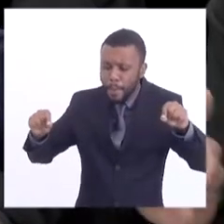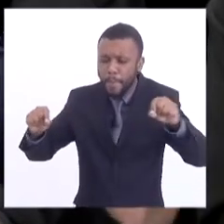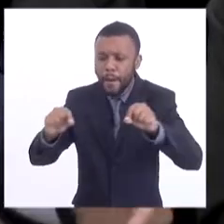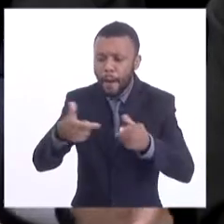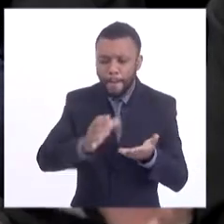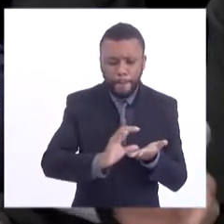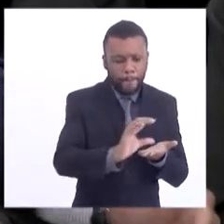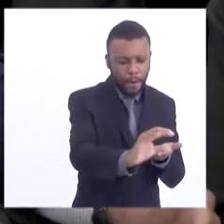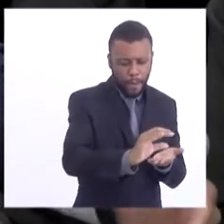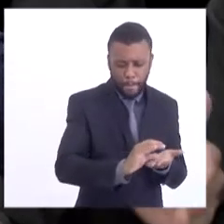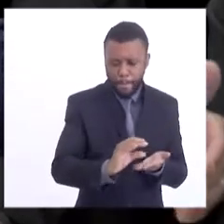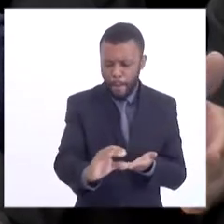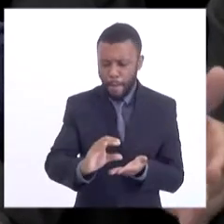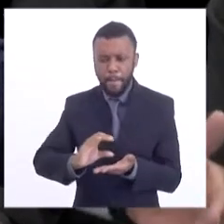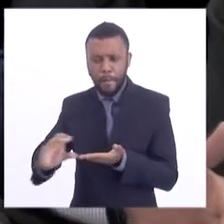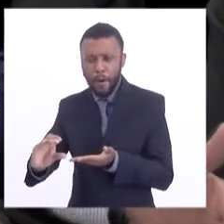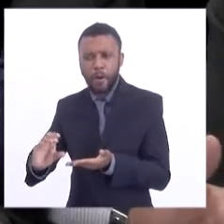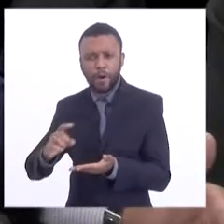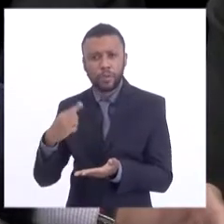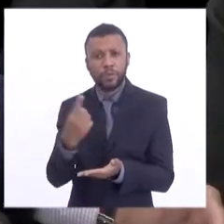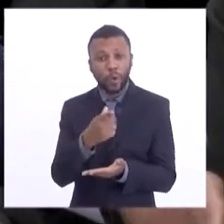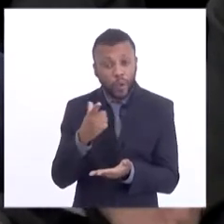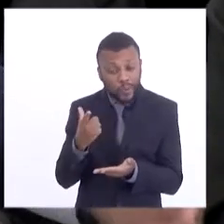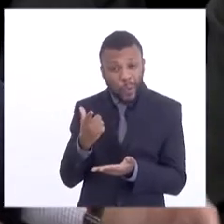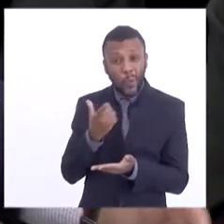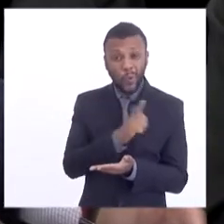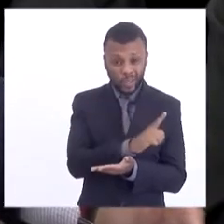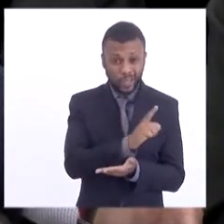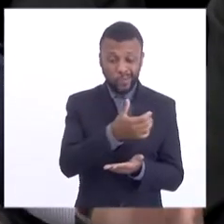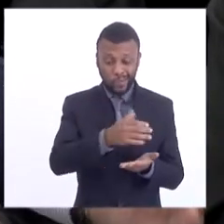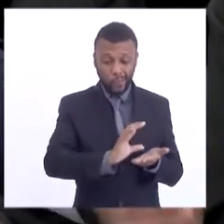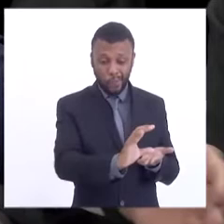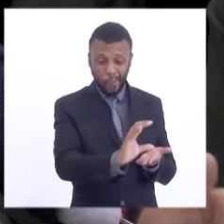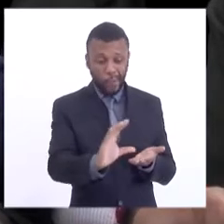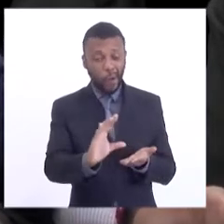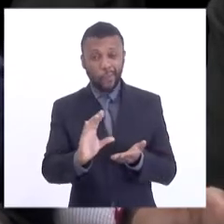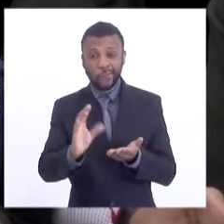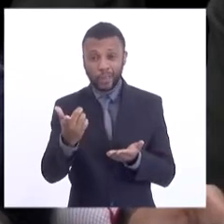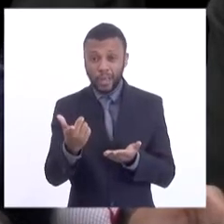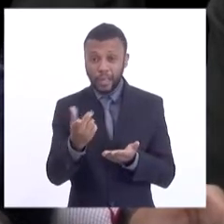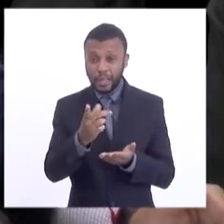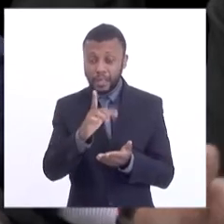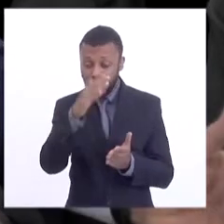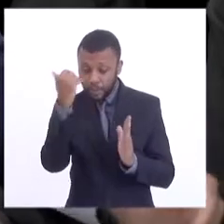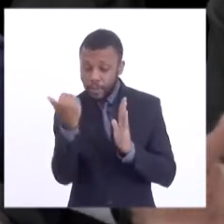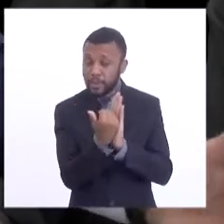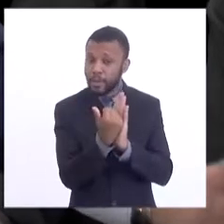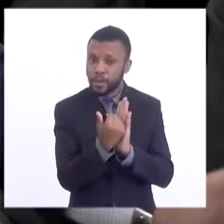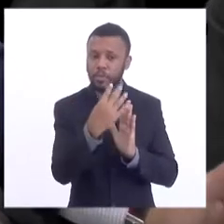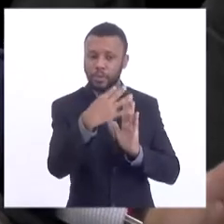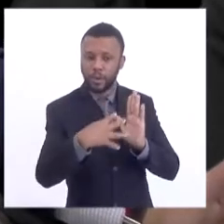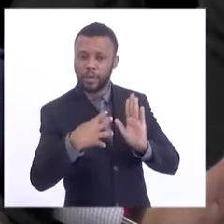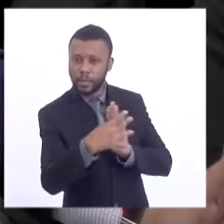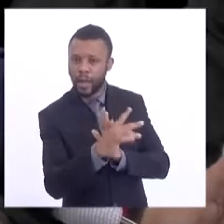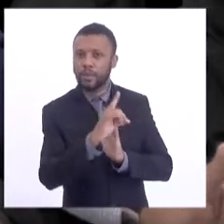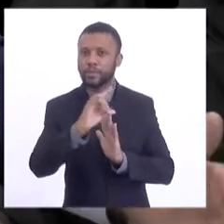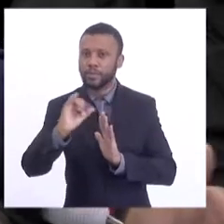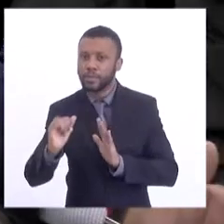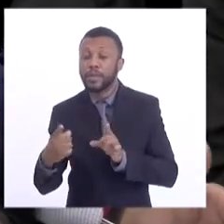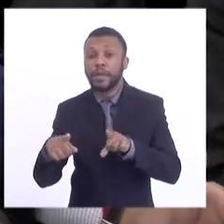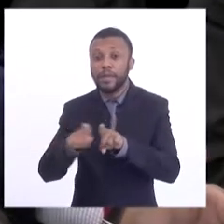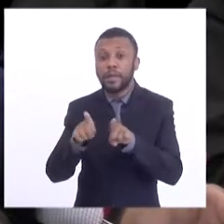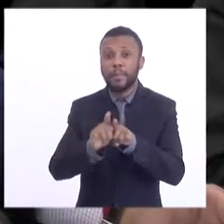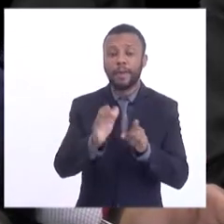dia nós fizemos o que o RM acordou no na distribuição de recursos